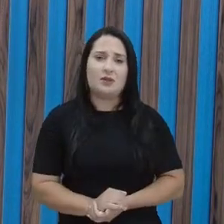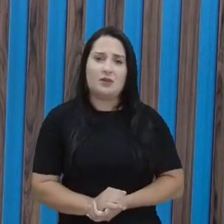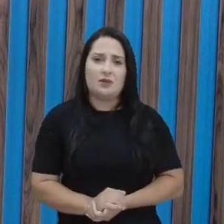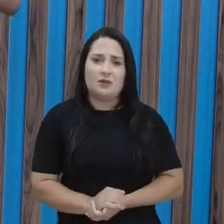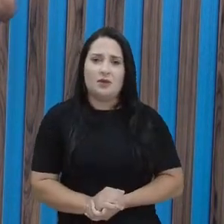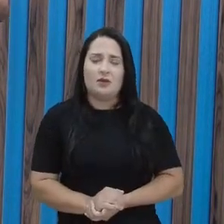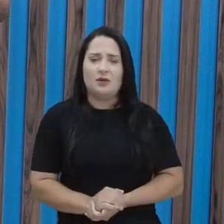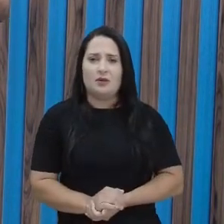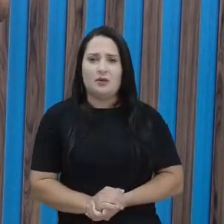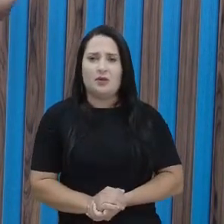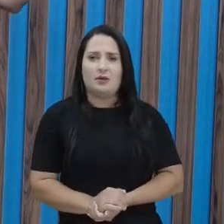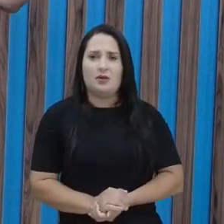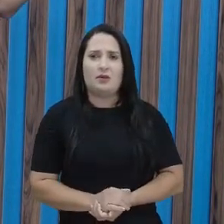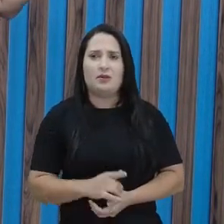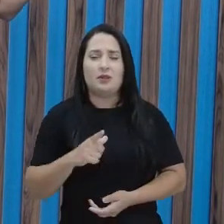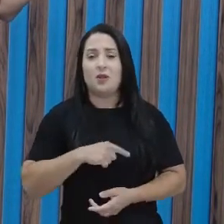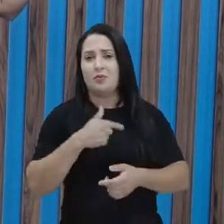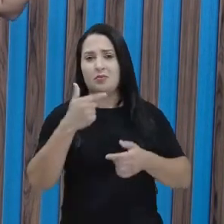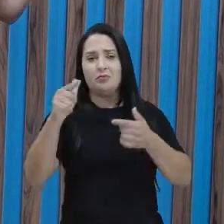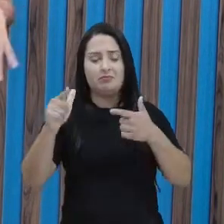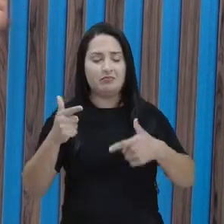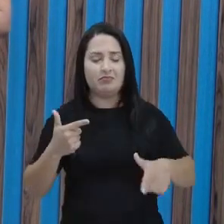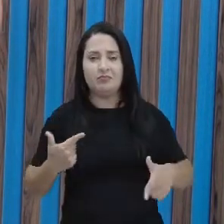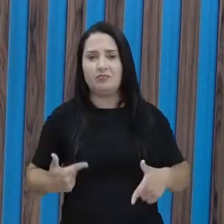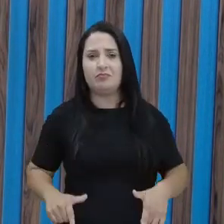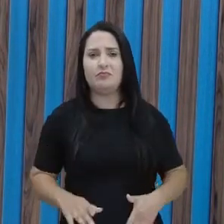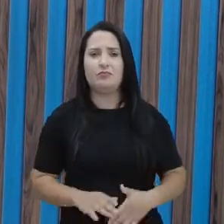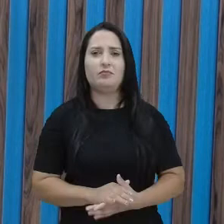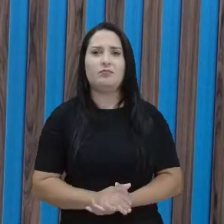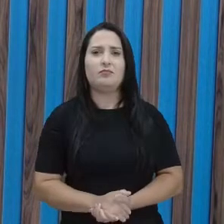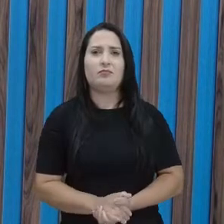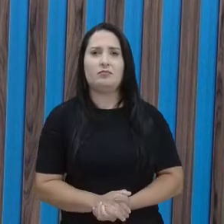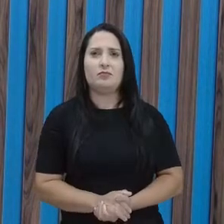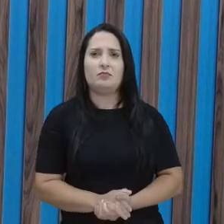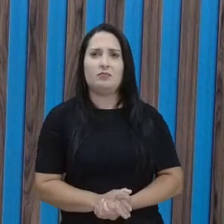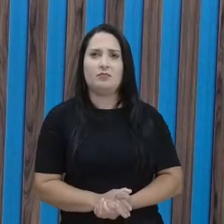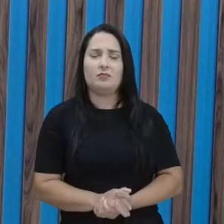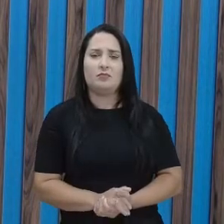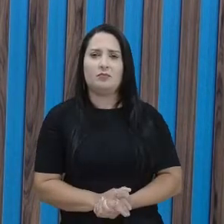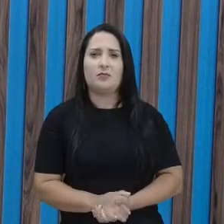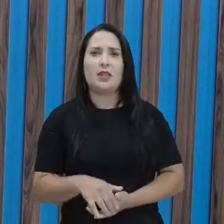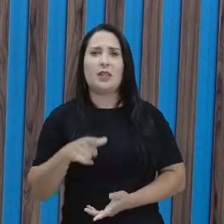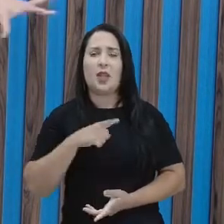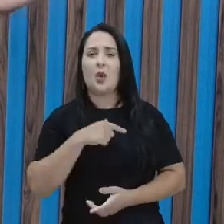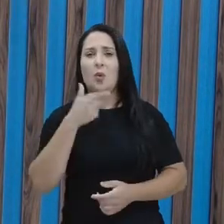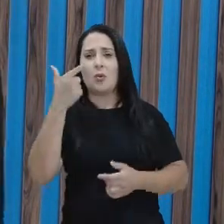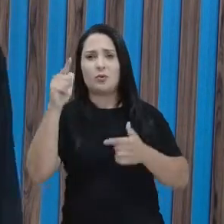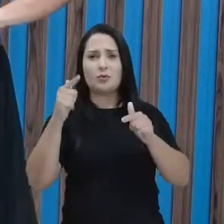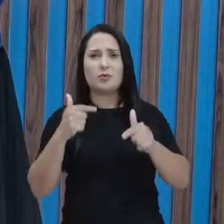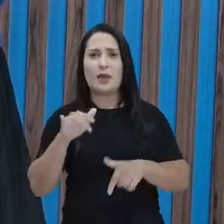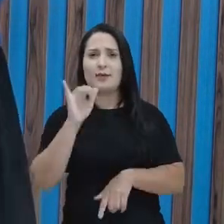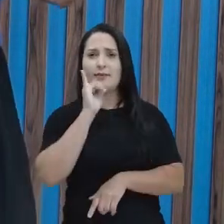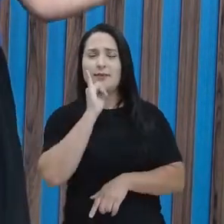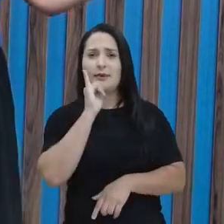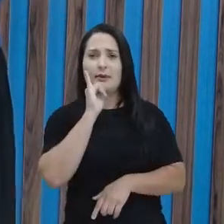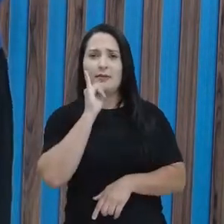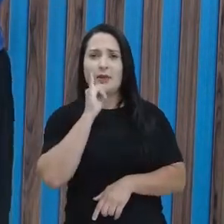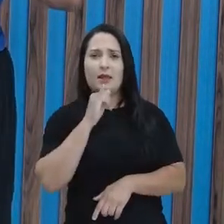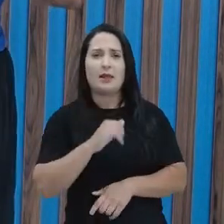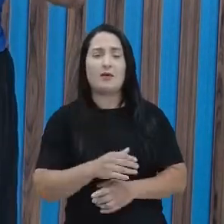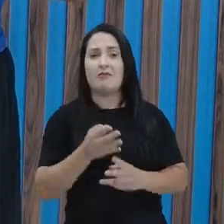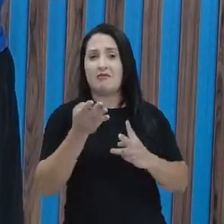que é o resto, digamos assim. E aqui a gente tem outros exemplos. Não separa o verbo